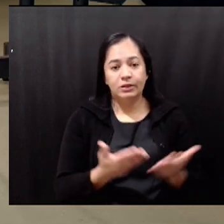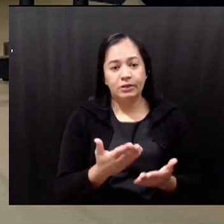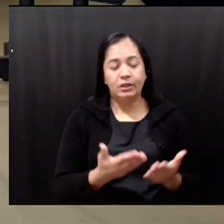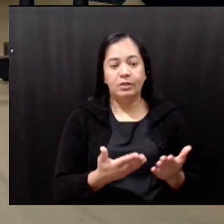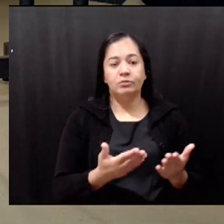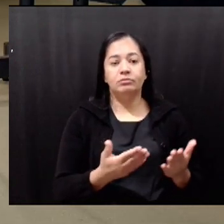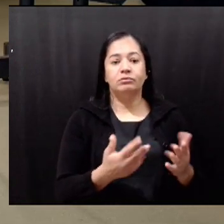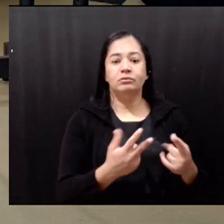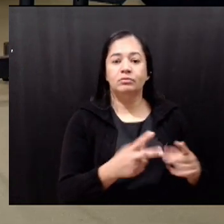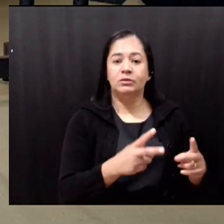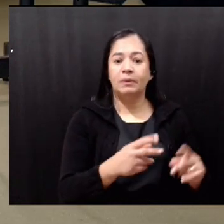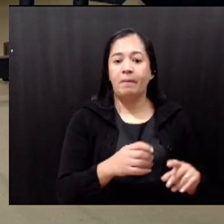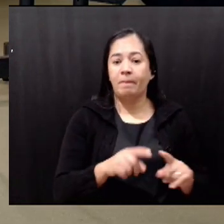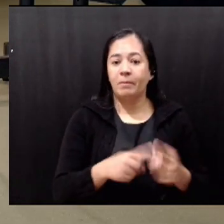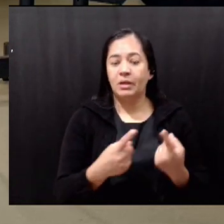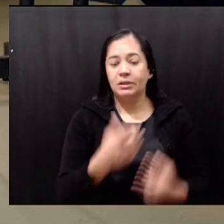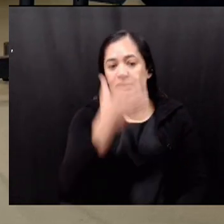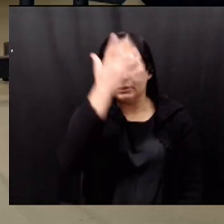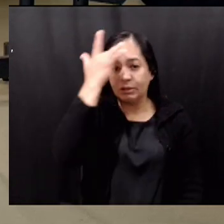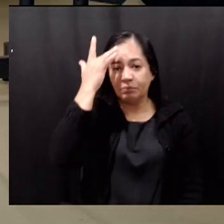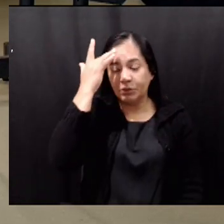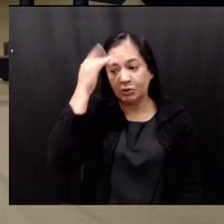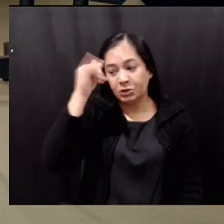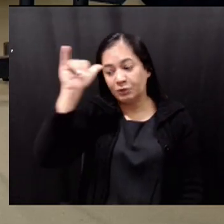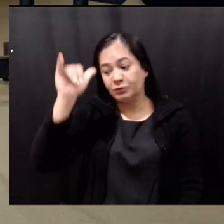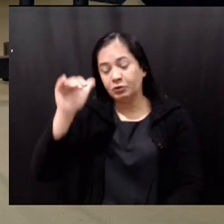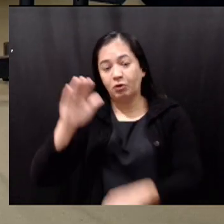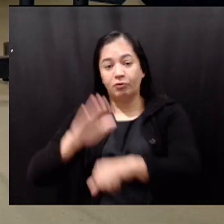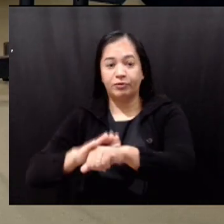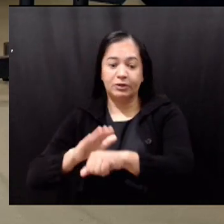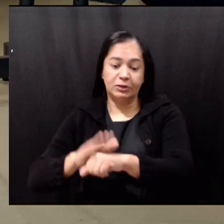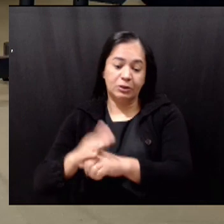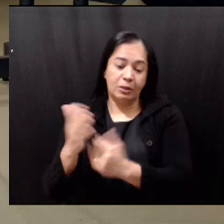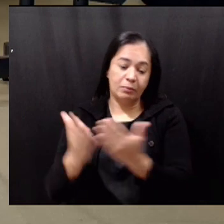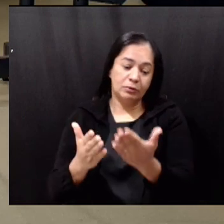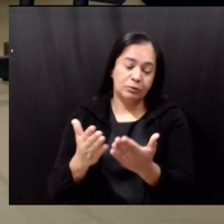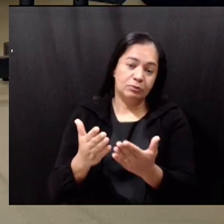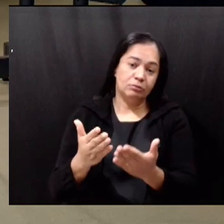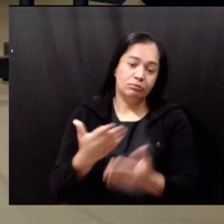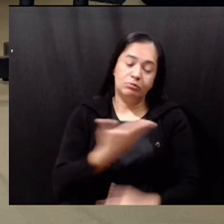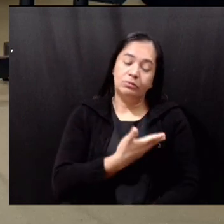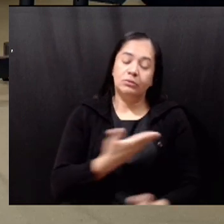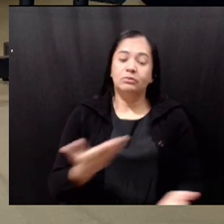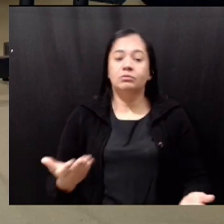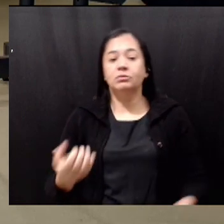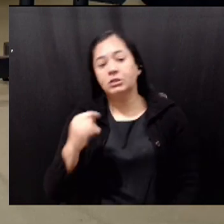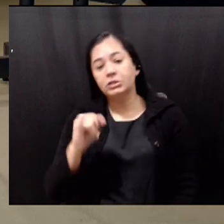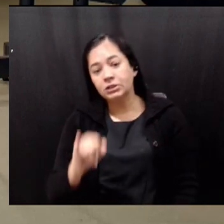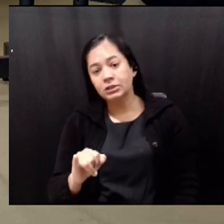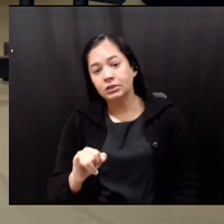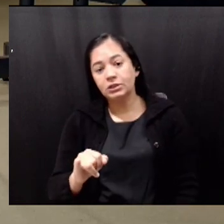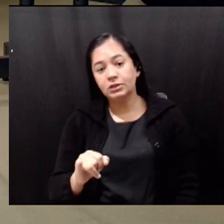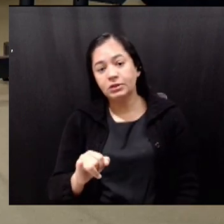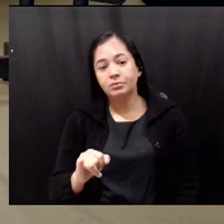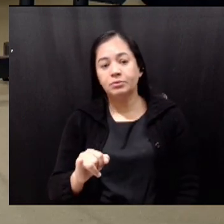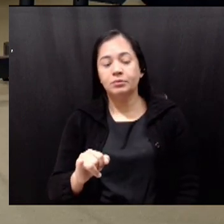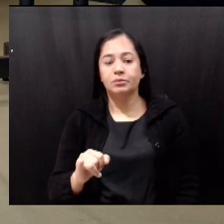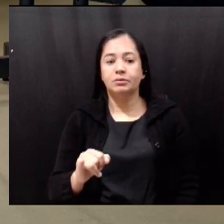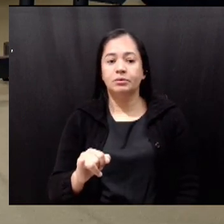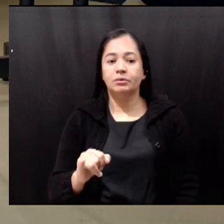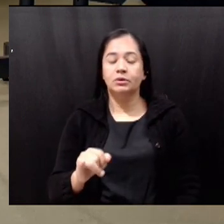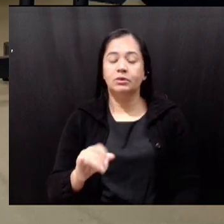a manutenção dessa amizade, Uhum. né, se está tendo um distanciamento